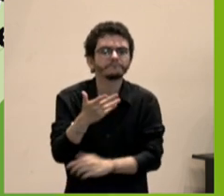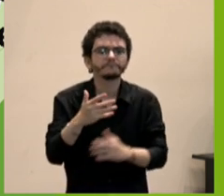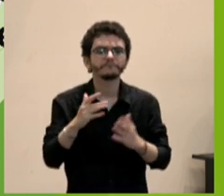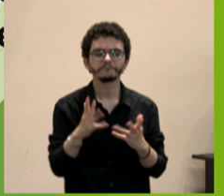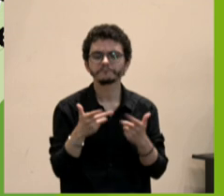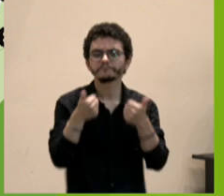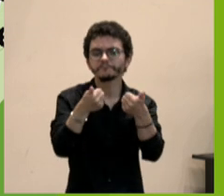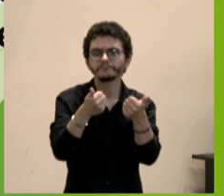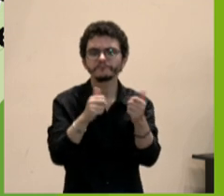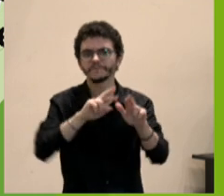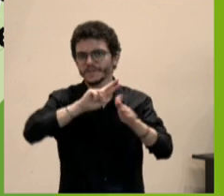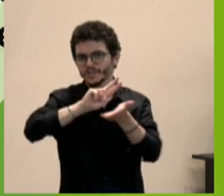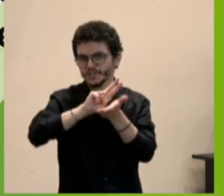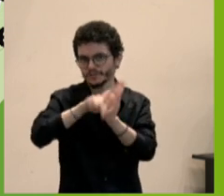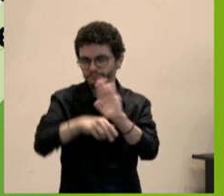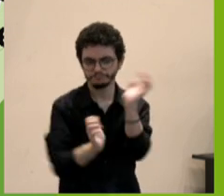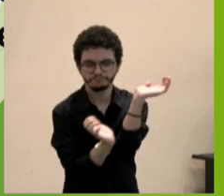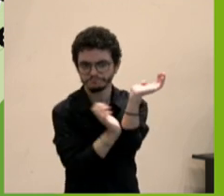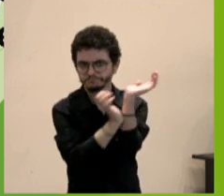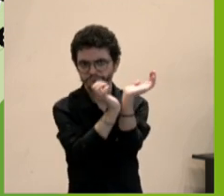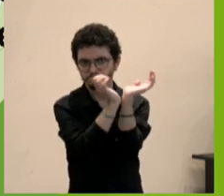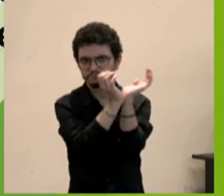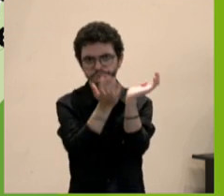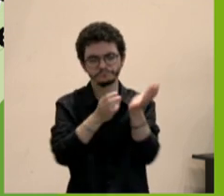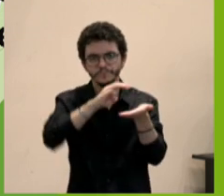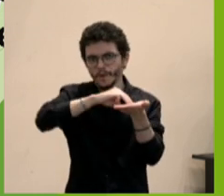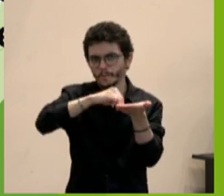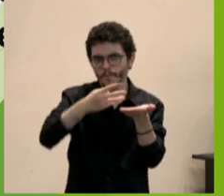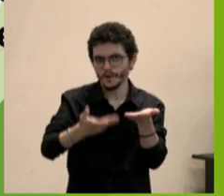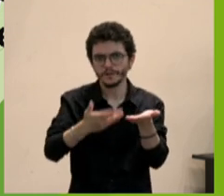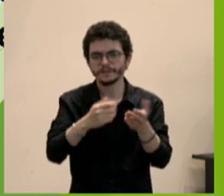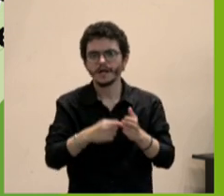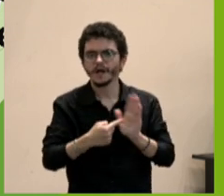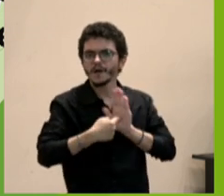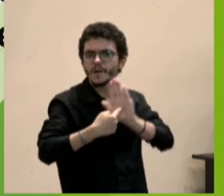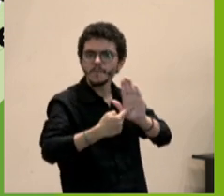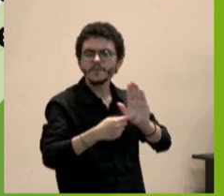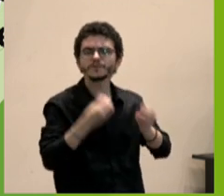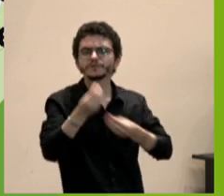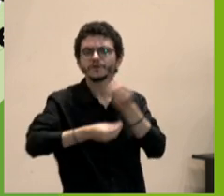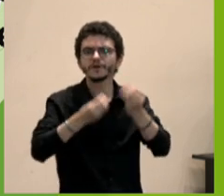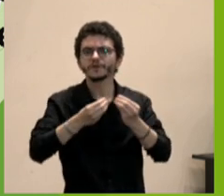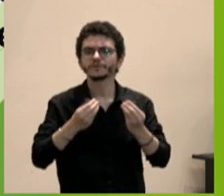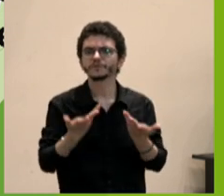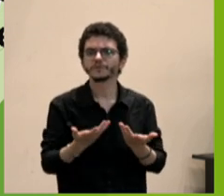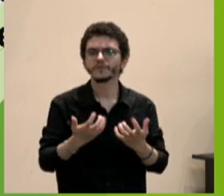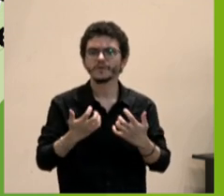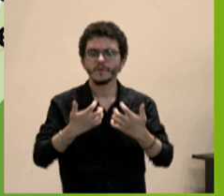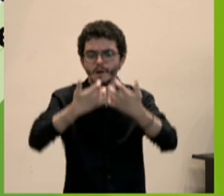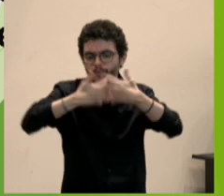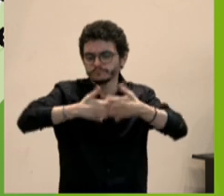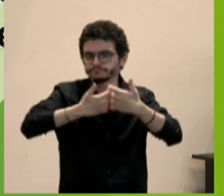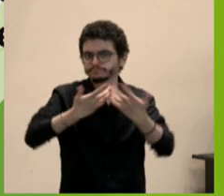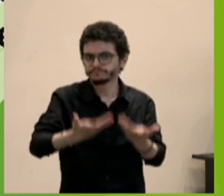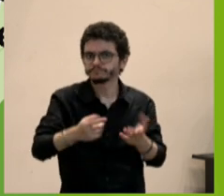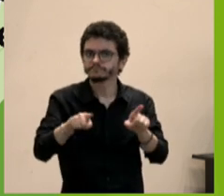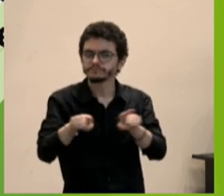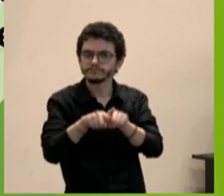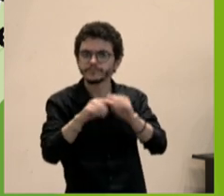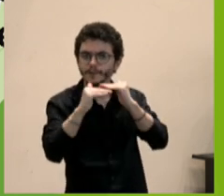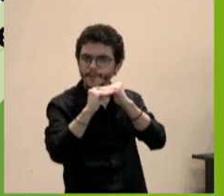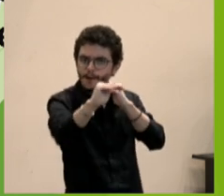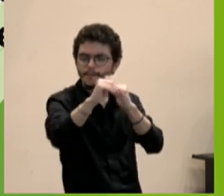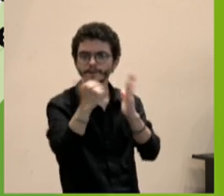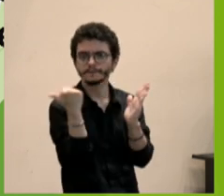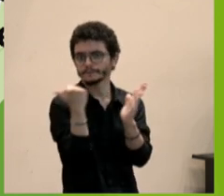níveis, etapas e modalidade, nos índices de desempenho e de padrão de qualidade estabelecido nacionalmente ou